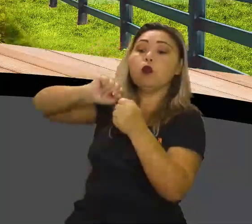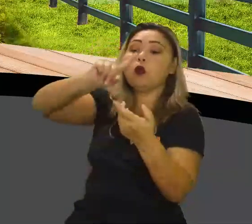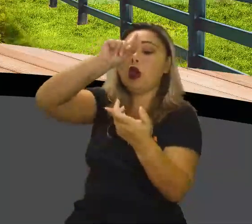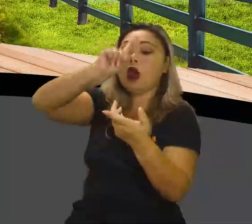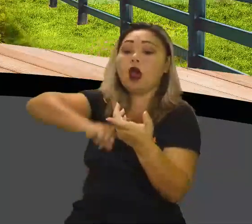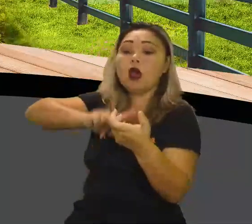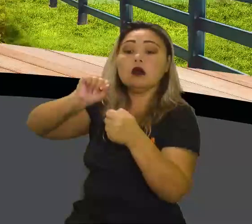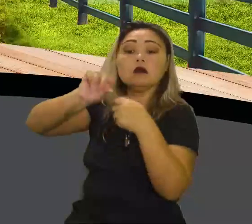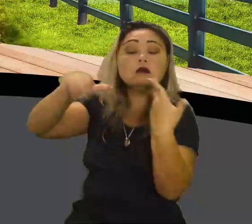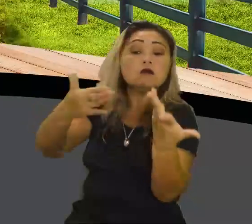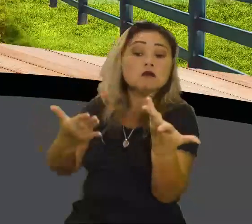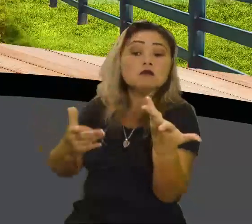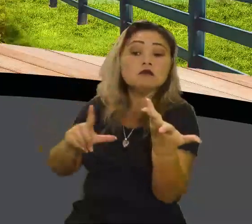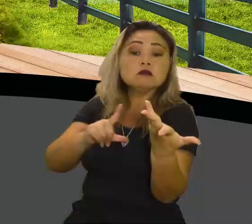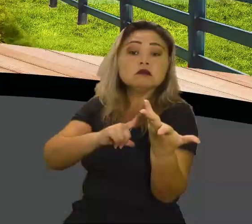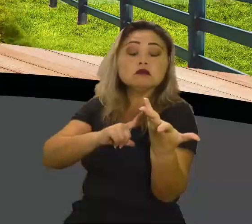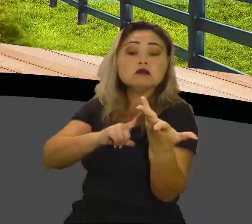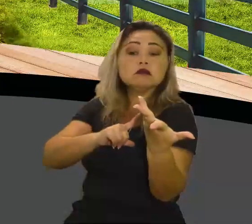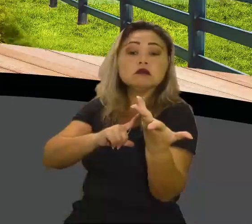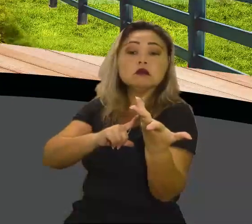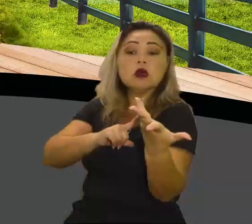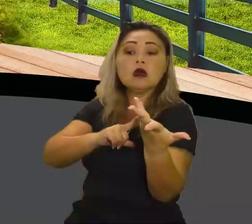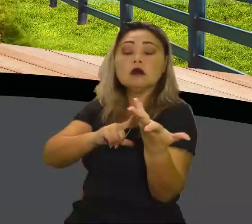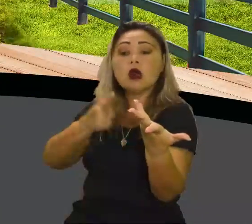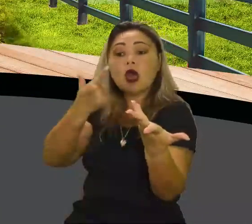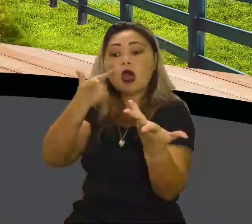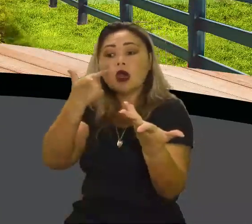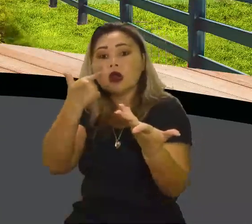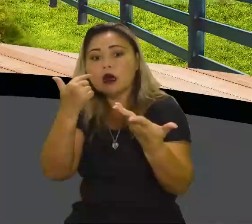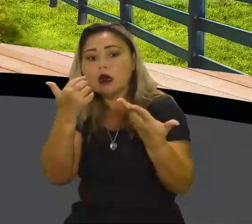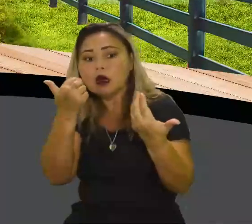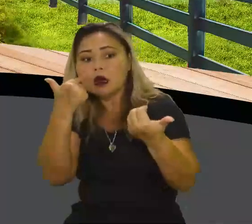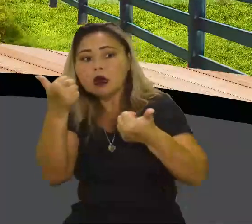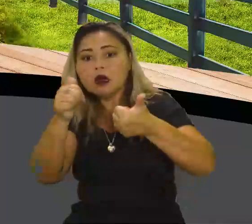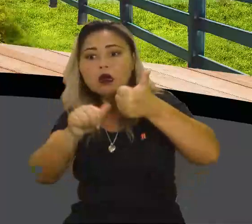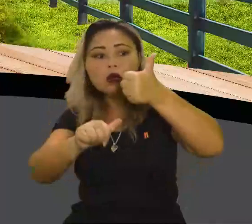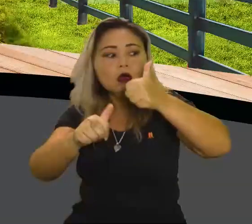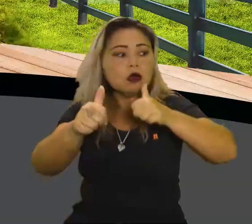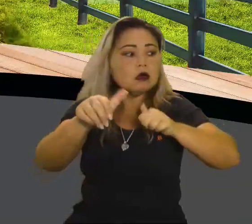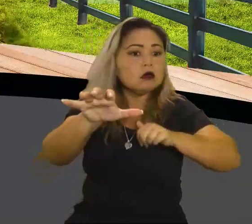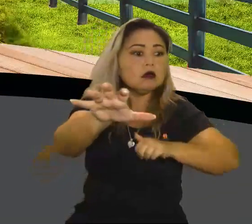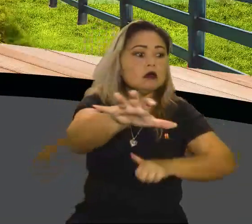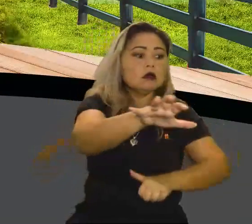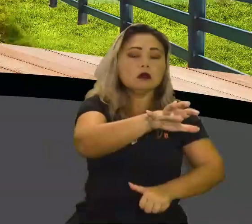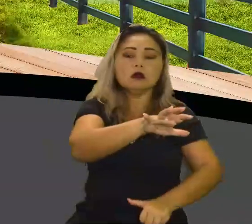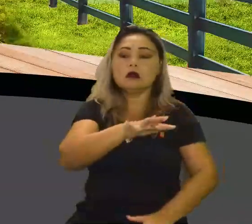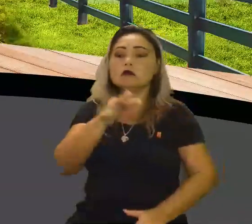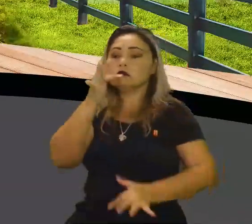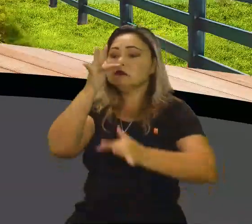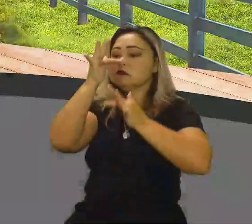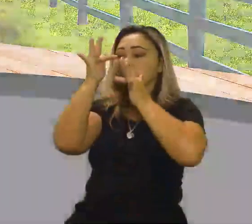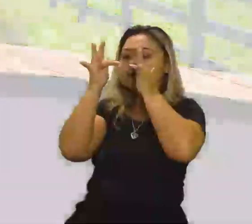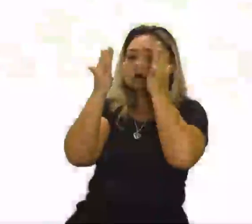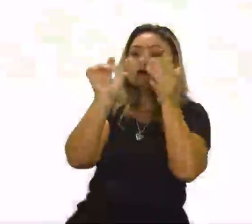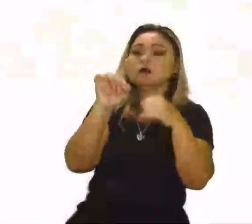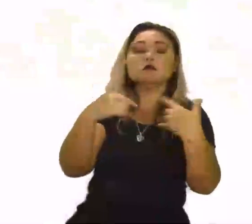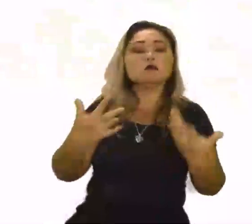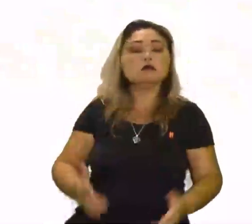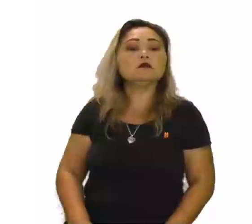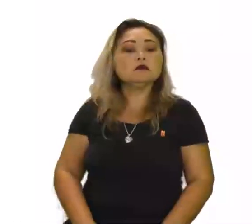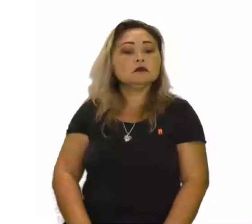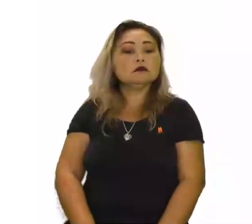você pode fazer esse reconhecimento das regiões florais, tá bom? lá na tela.